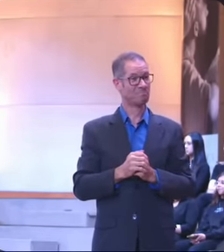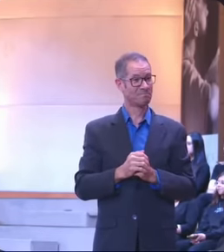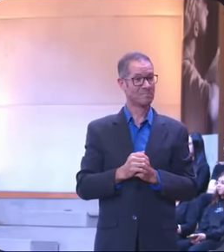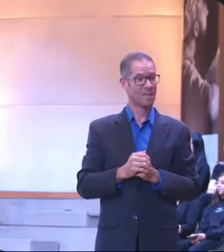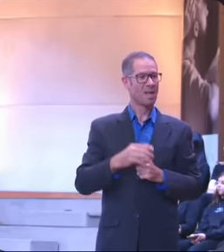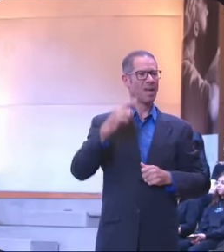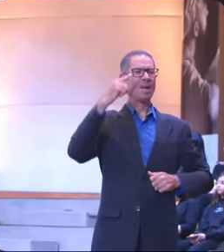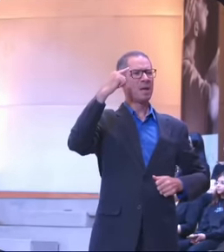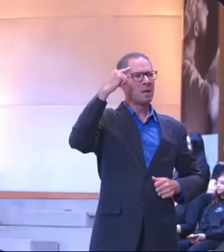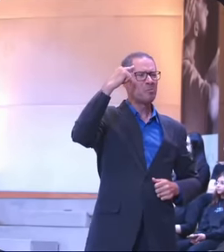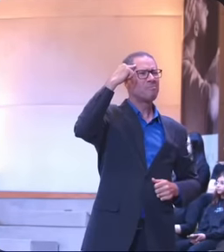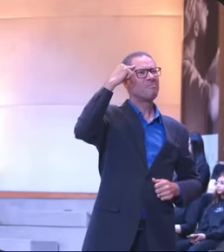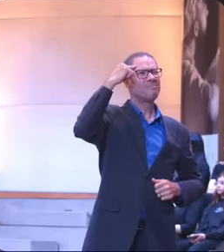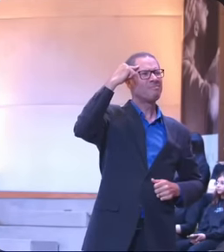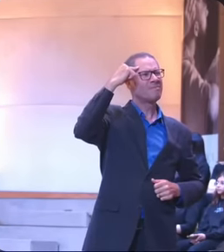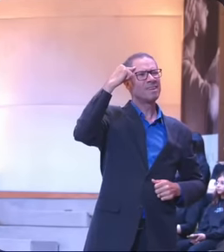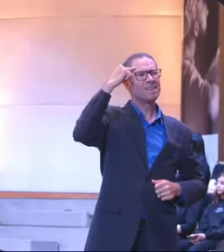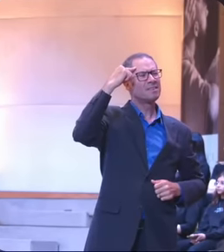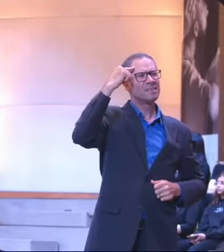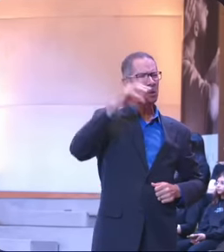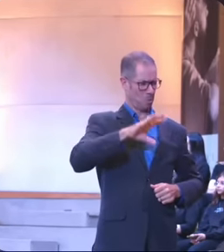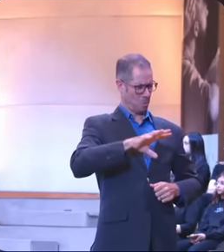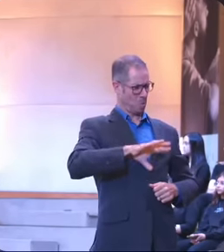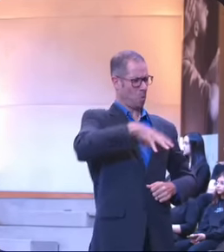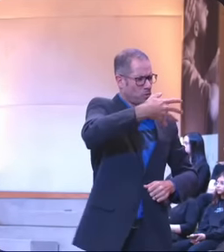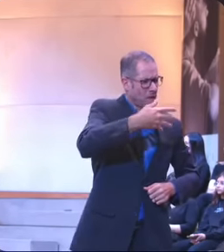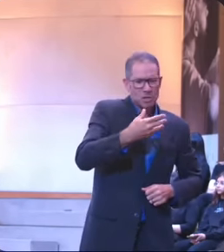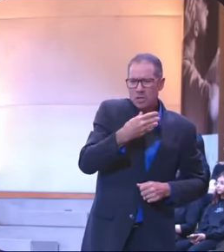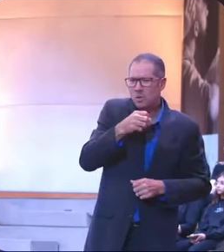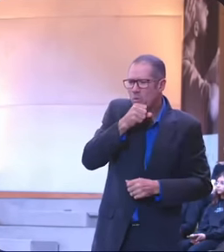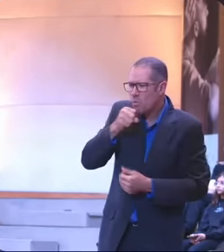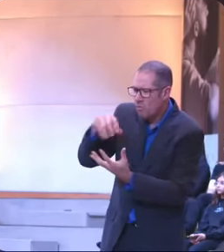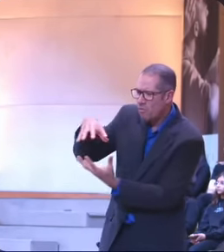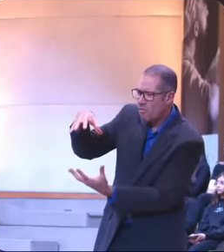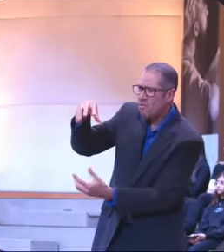Eu fiquei pensando assim: que ousadia desse velhinho.